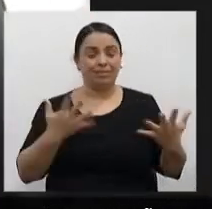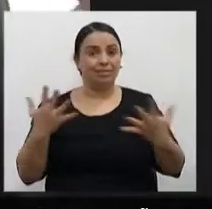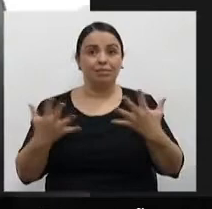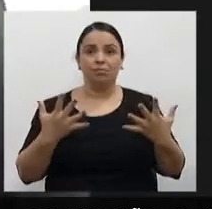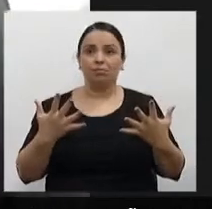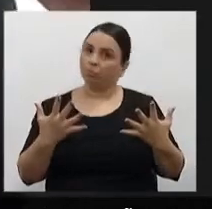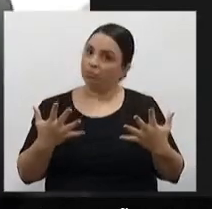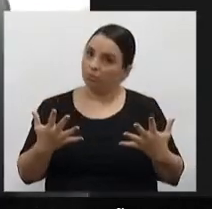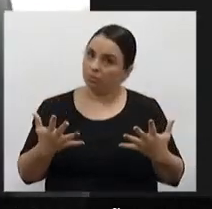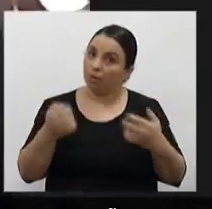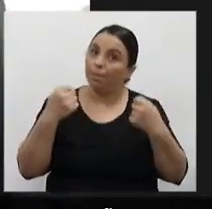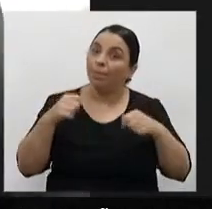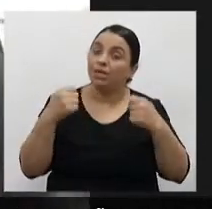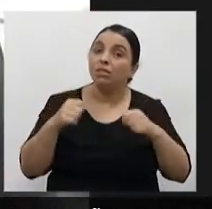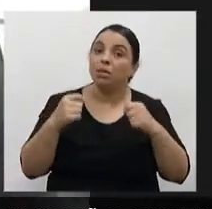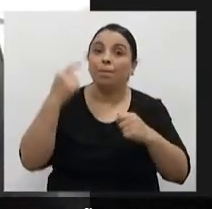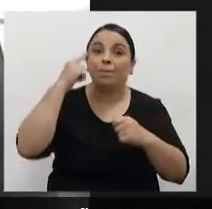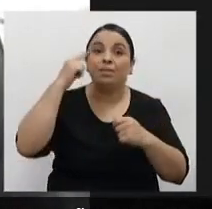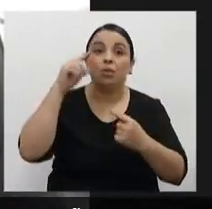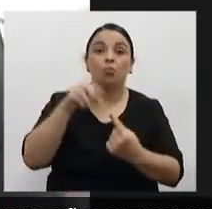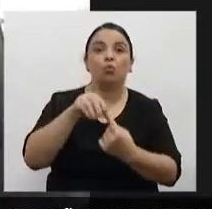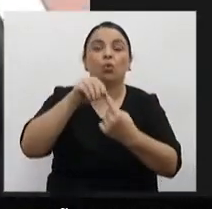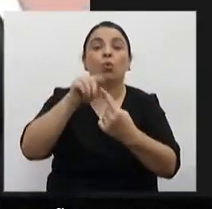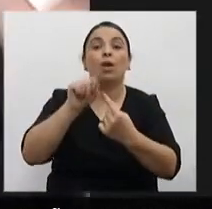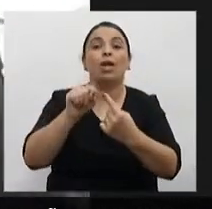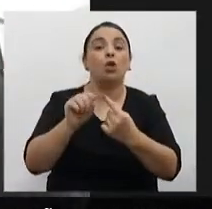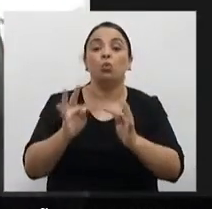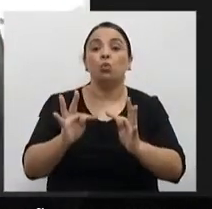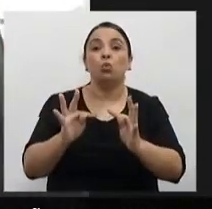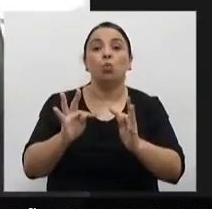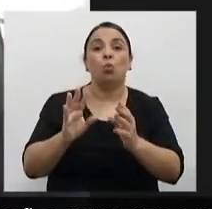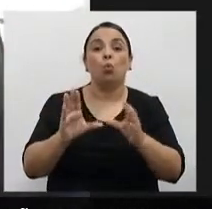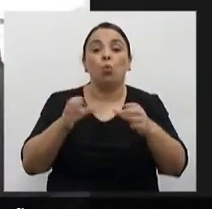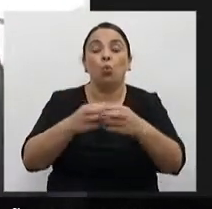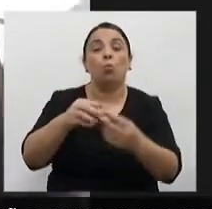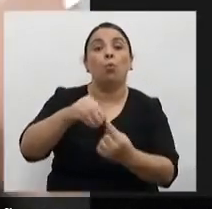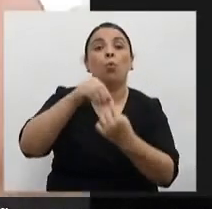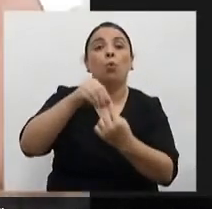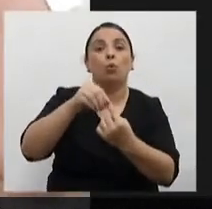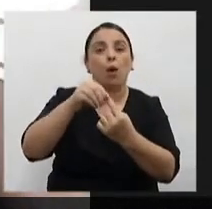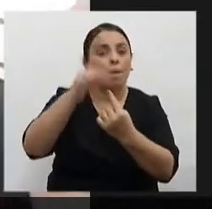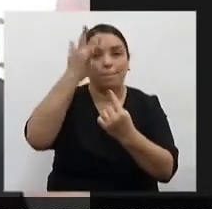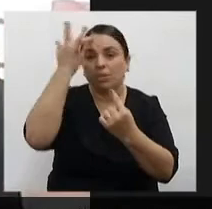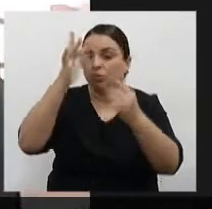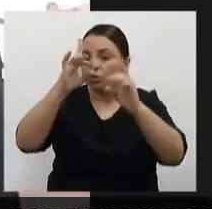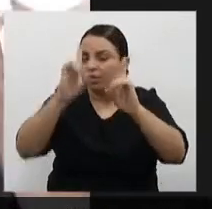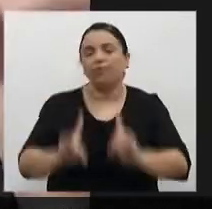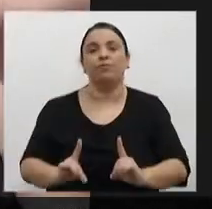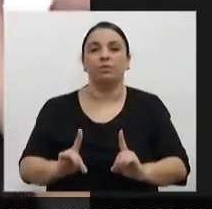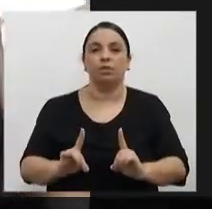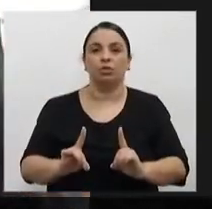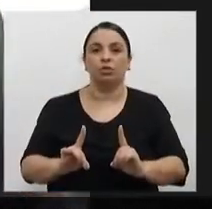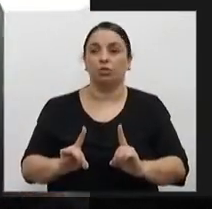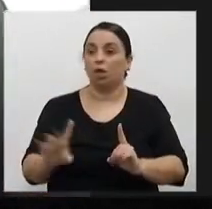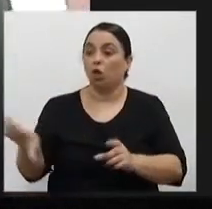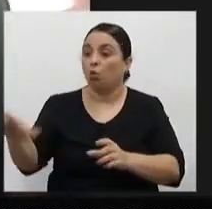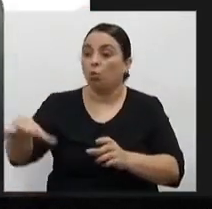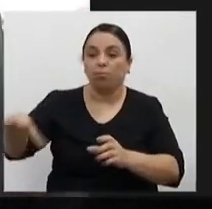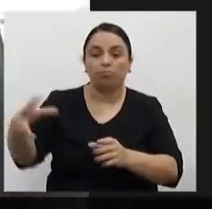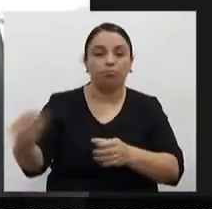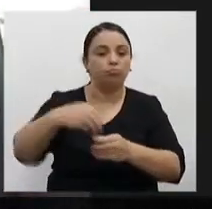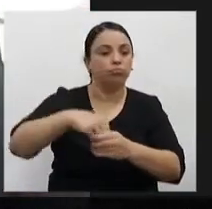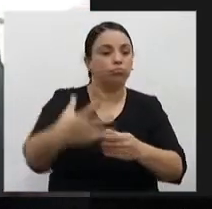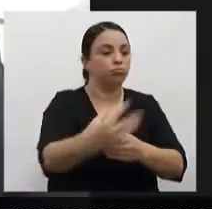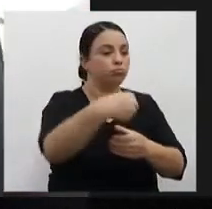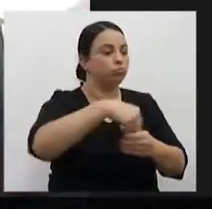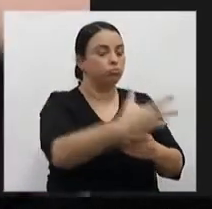falar em pessoa com deficiência. Então, todos nós temos que ter esse foco, como eu reforço mais